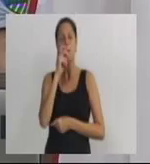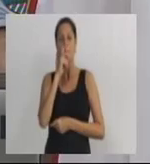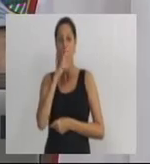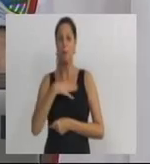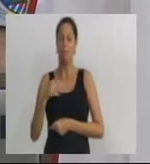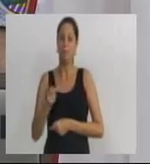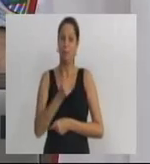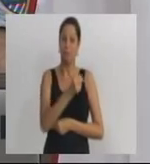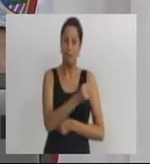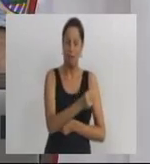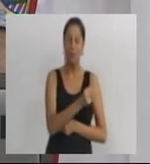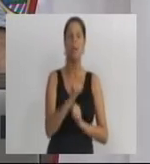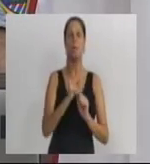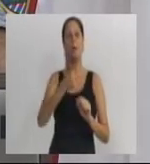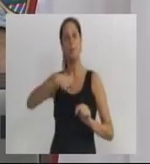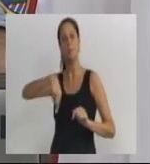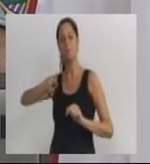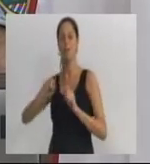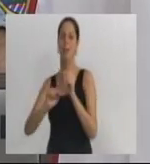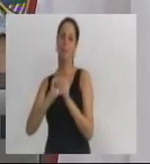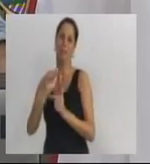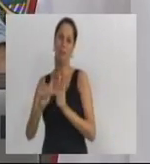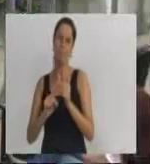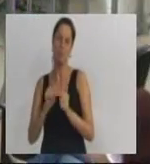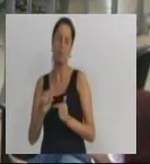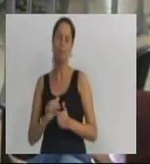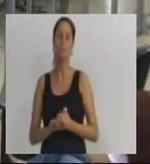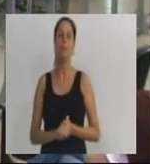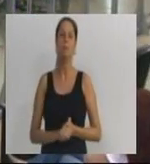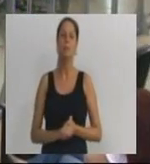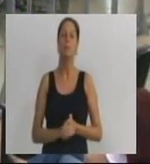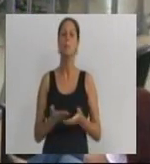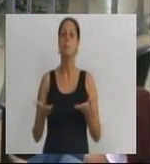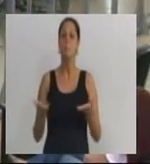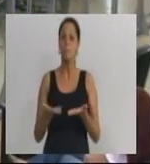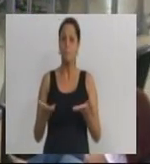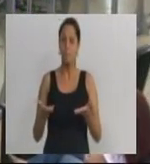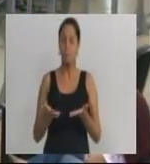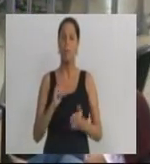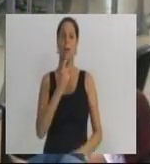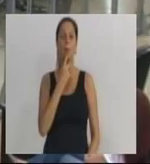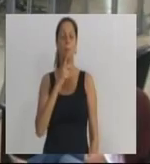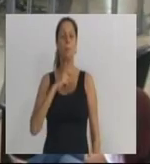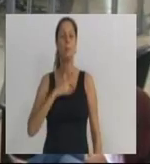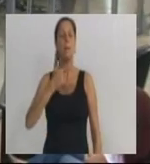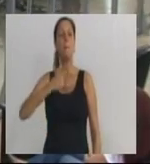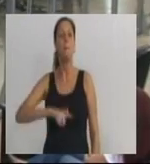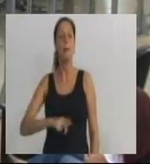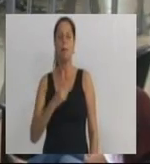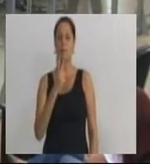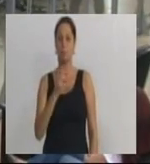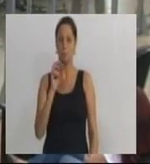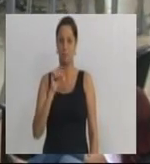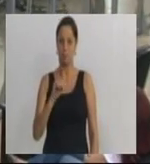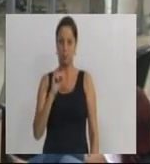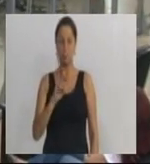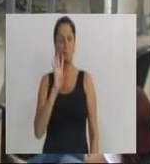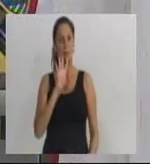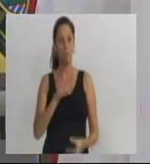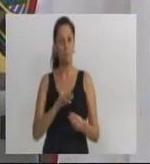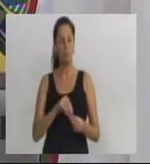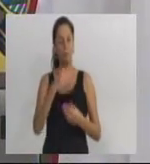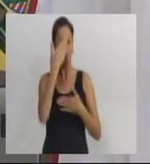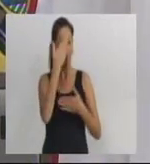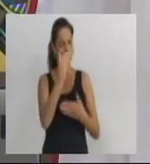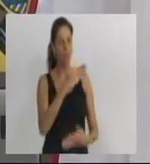está no local adequado. Vereador Robinho, conceda a Vossa Excelência mais 2 minutos para sua conclusão, devidos a partes. Obrigado pela compreensão,